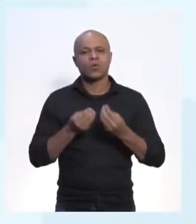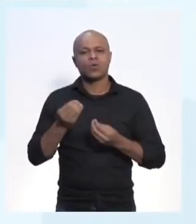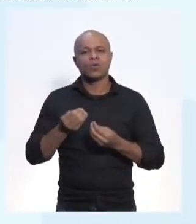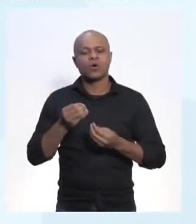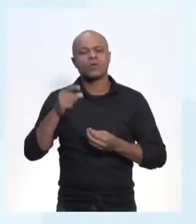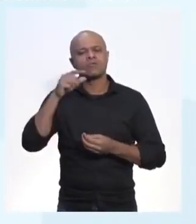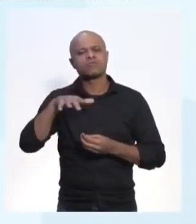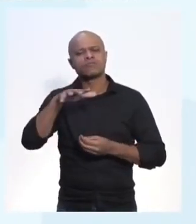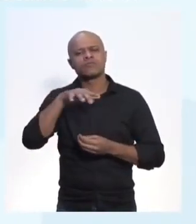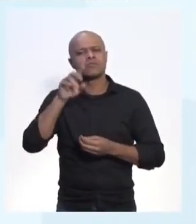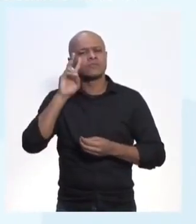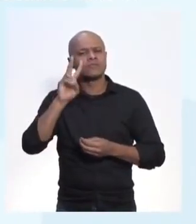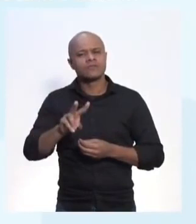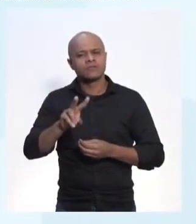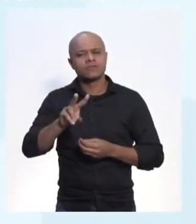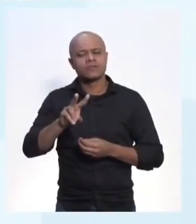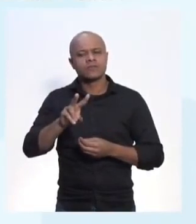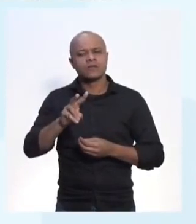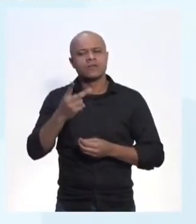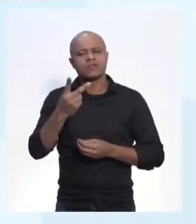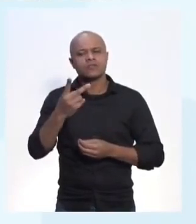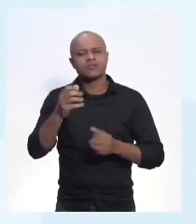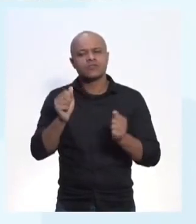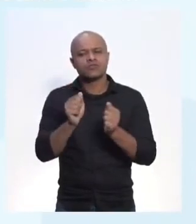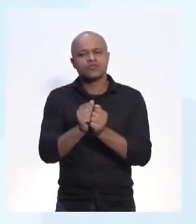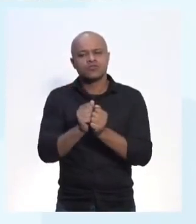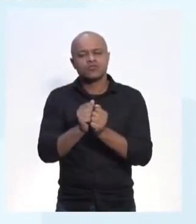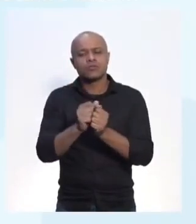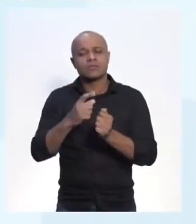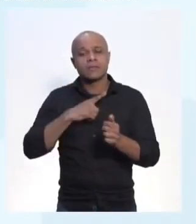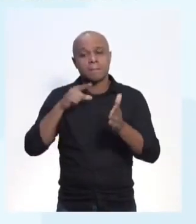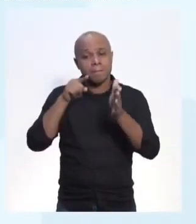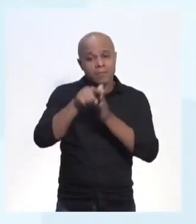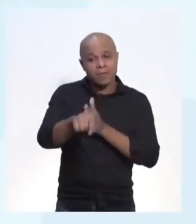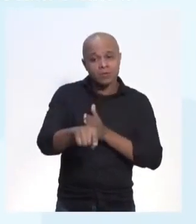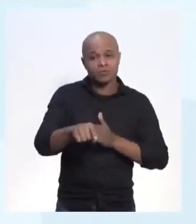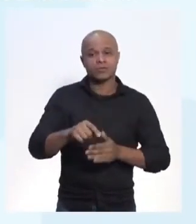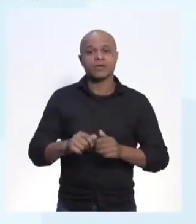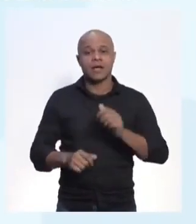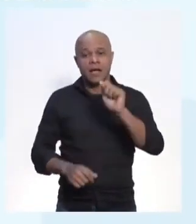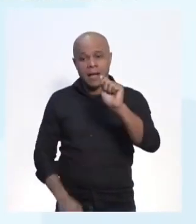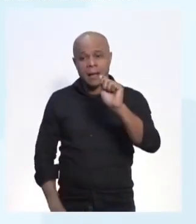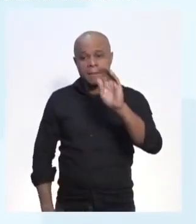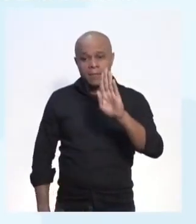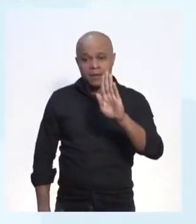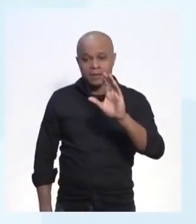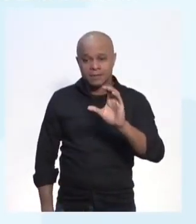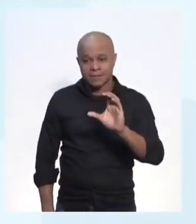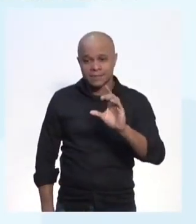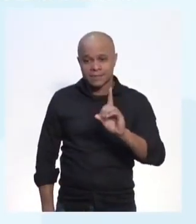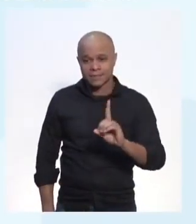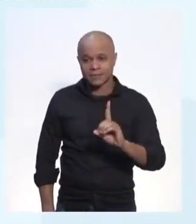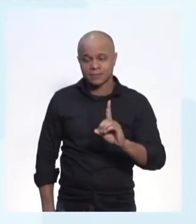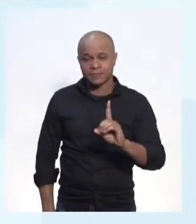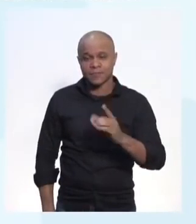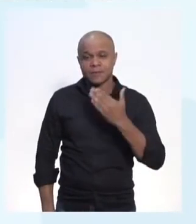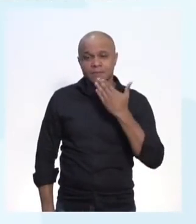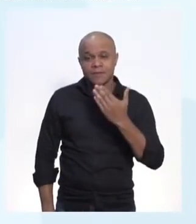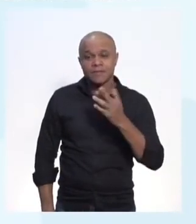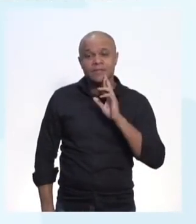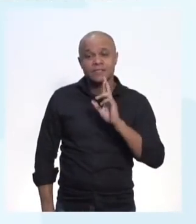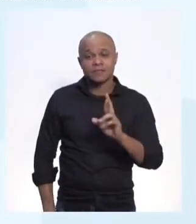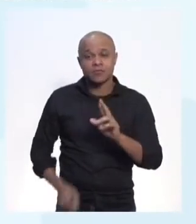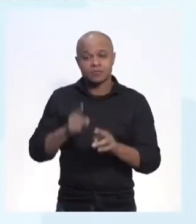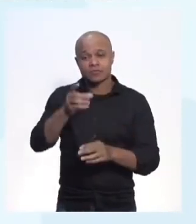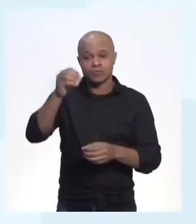esse gráfico, com as duas ao mesmo tempo, eu fiz algumas perguntinhas. Item A, B, C e D. E vou pedir para vocês responderem